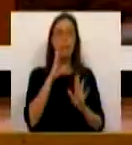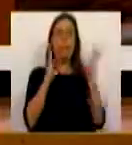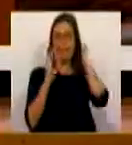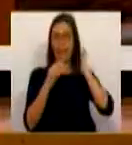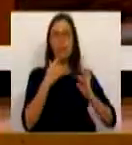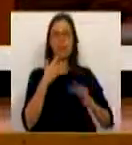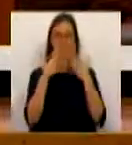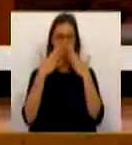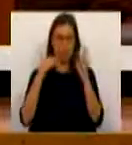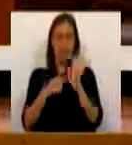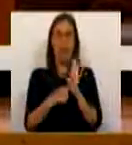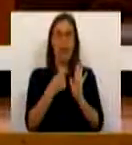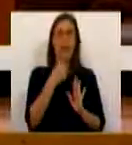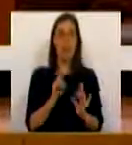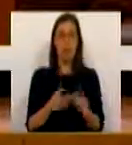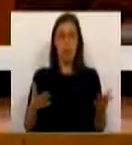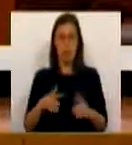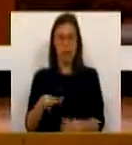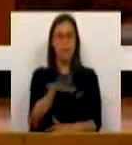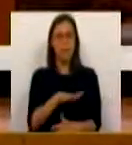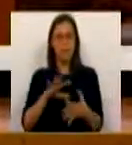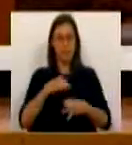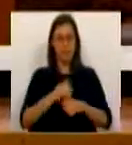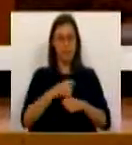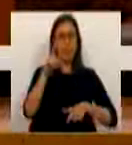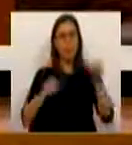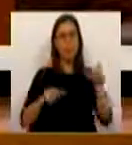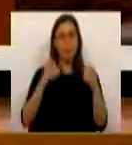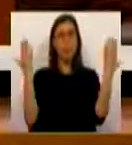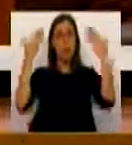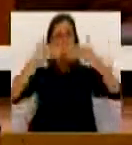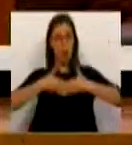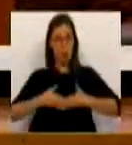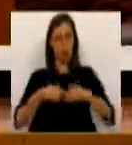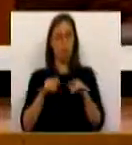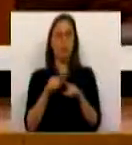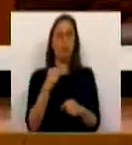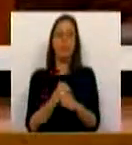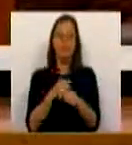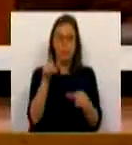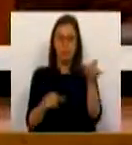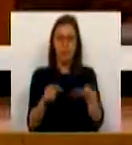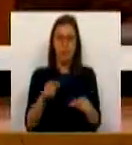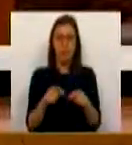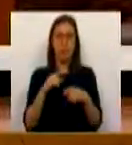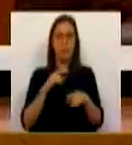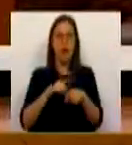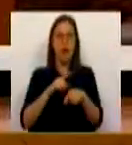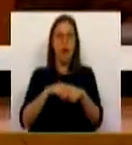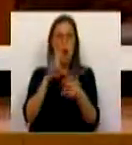refere taxativamente a situação dos trabalhadores noturnos e dos trabalhadores por